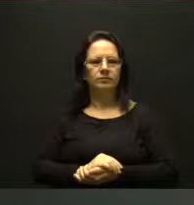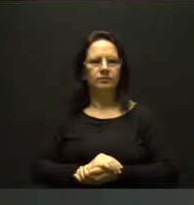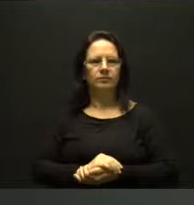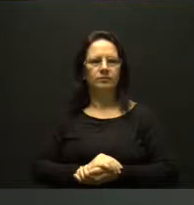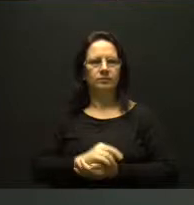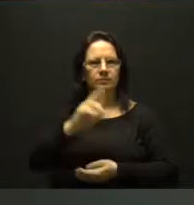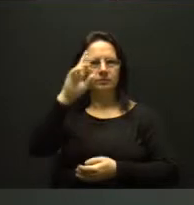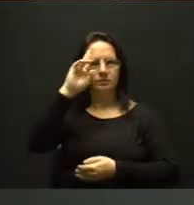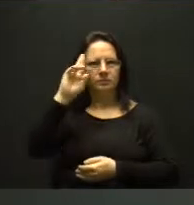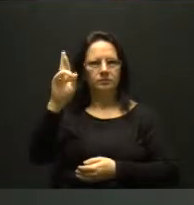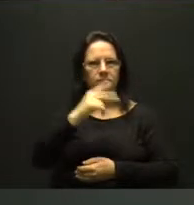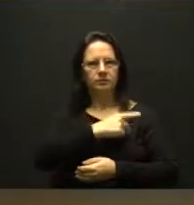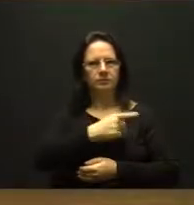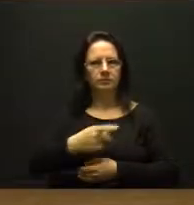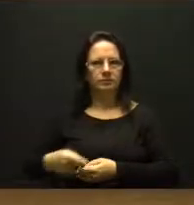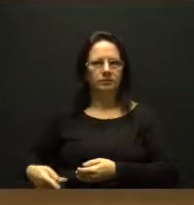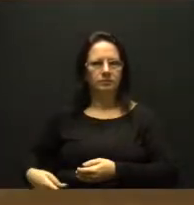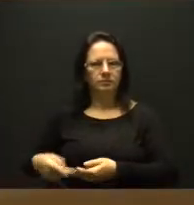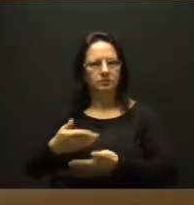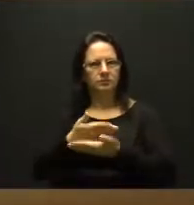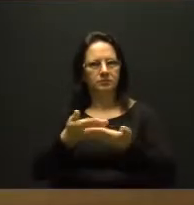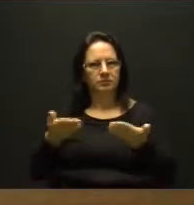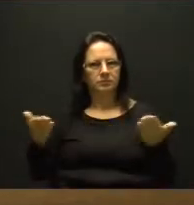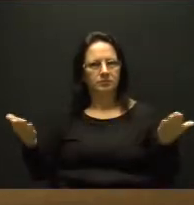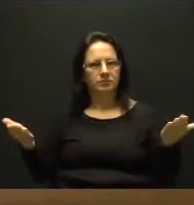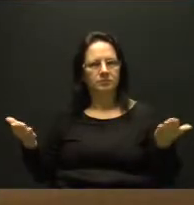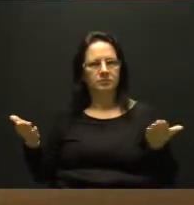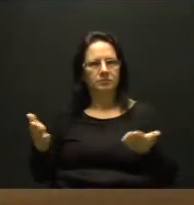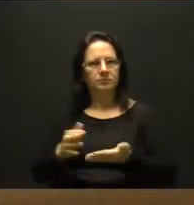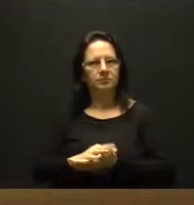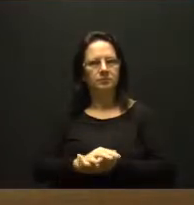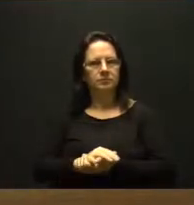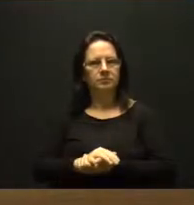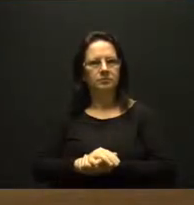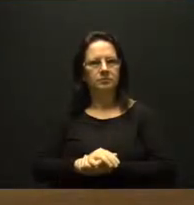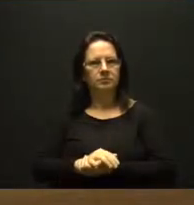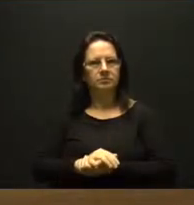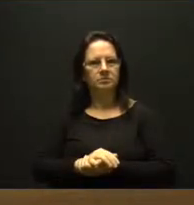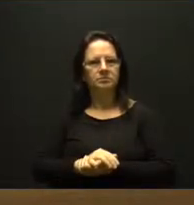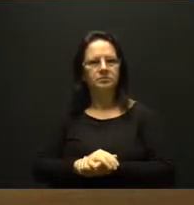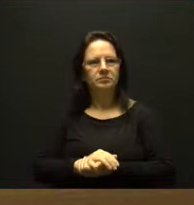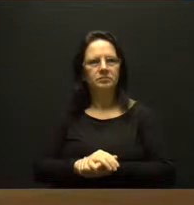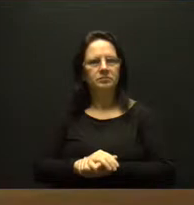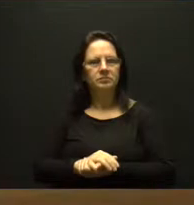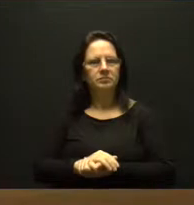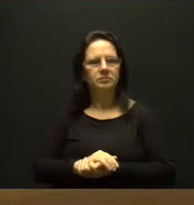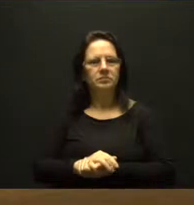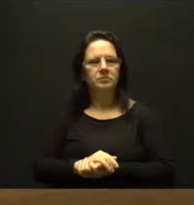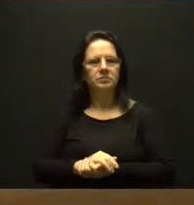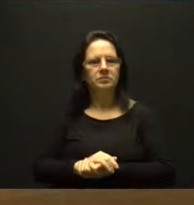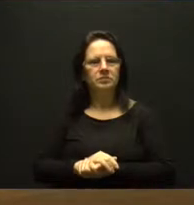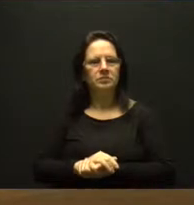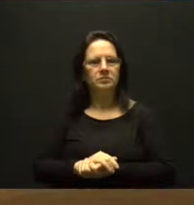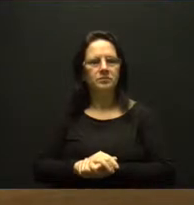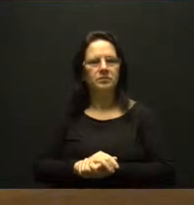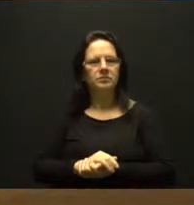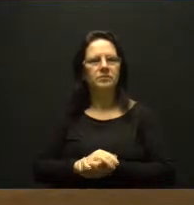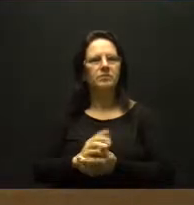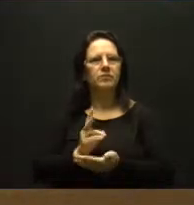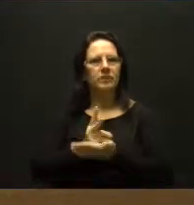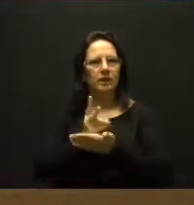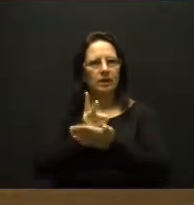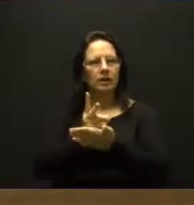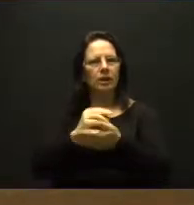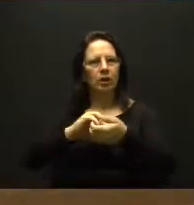que o presidente nobres pares senhoras e senhores vereadora érica verçosa e sempre